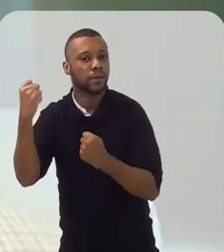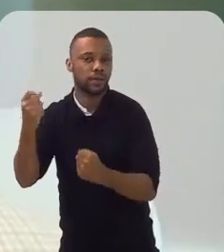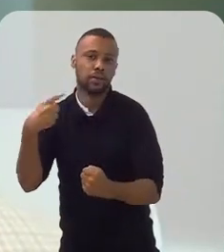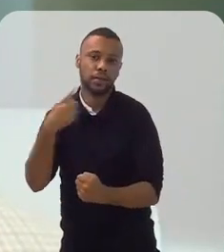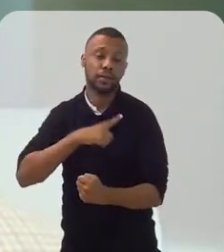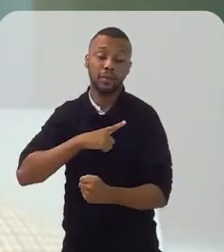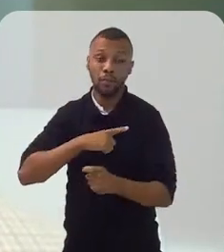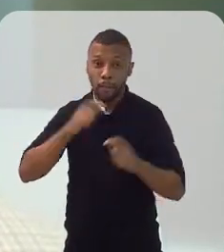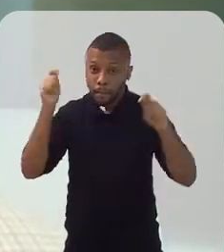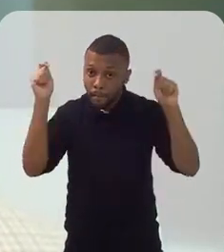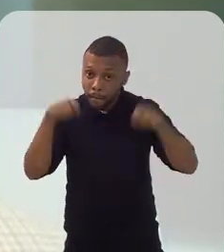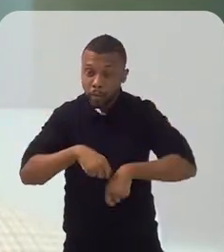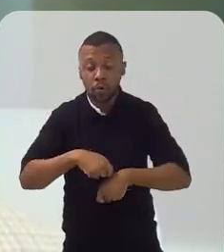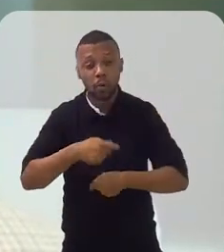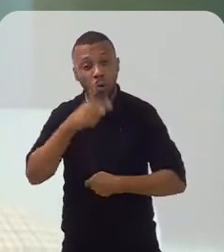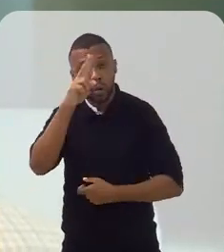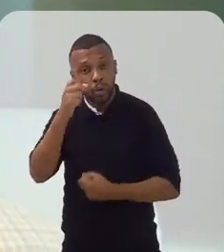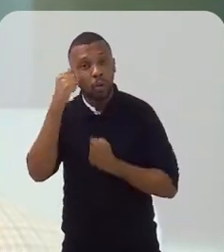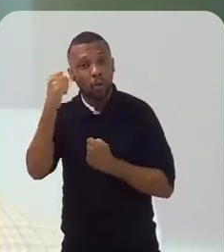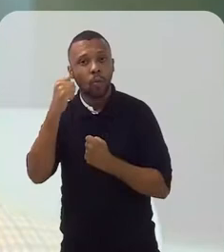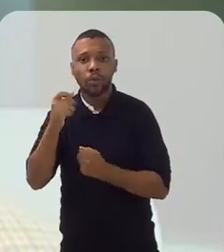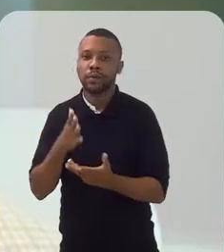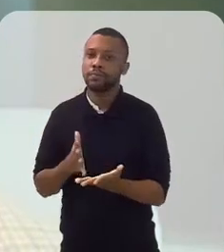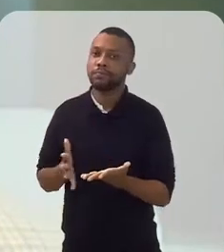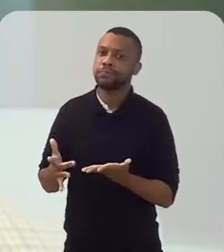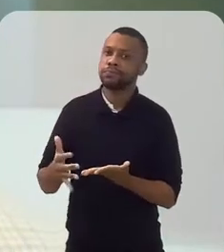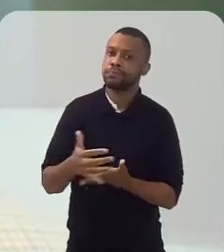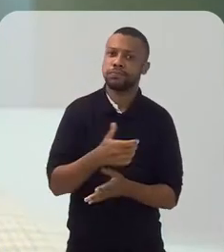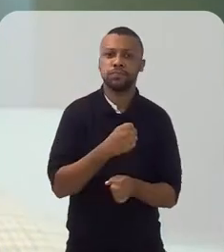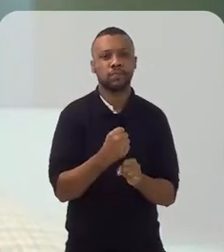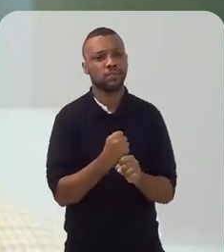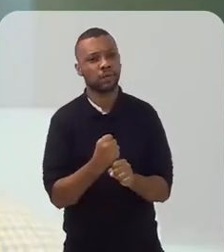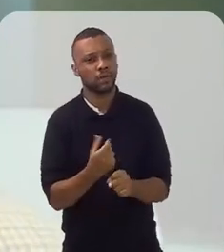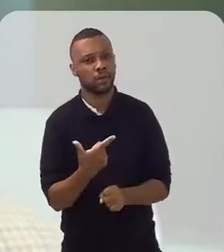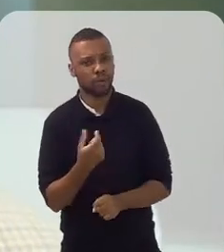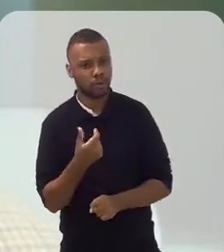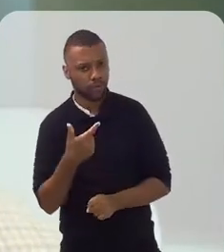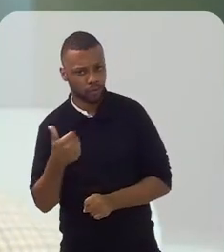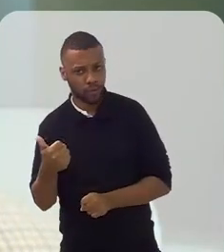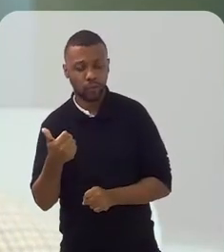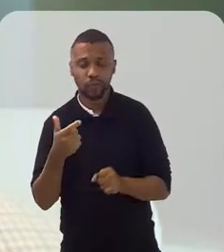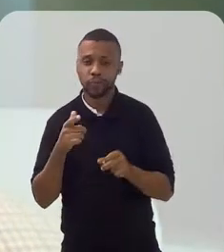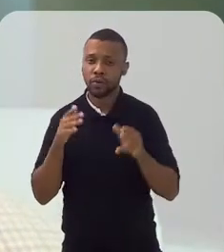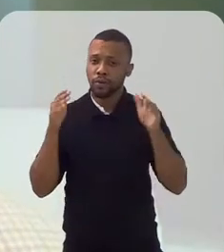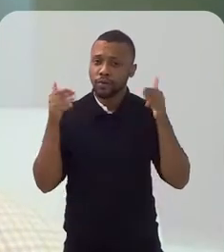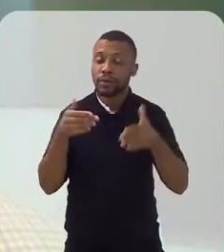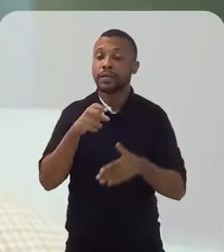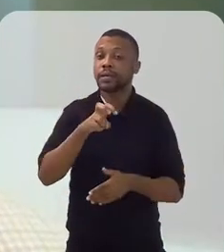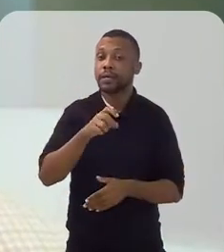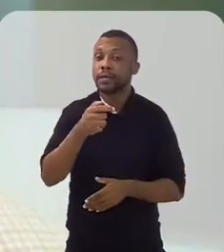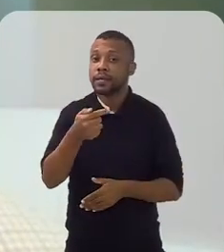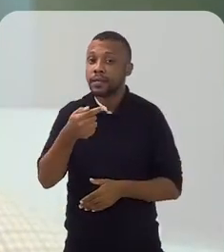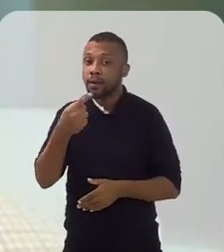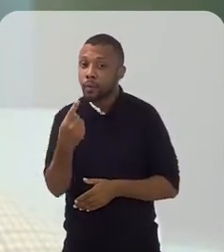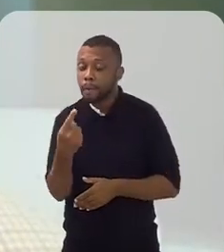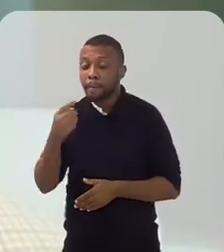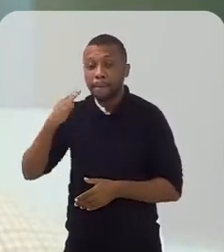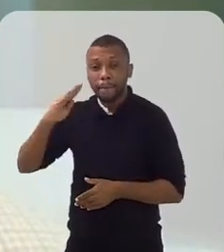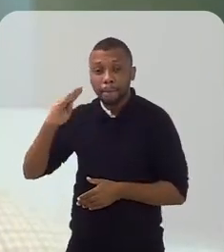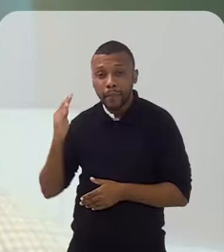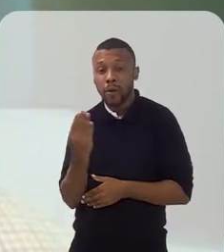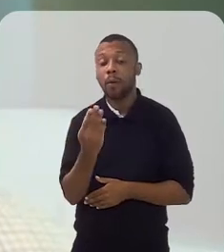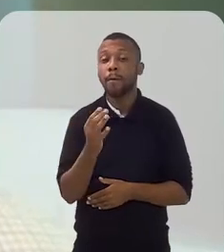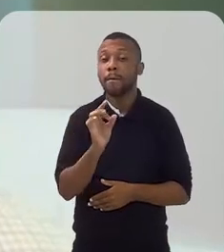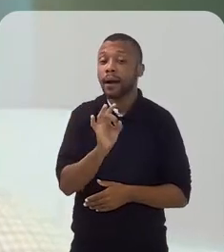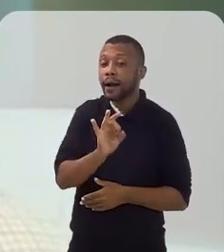um potencial de arrecadação em 2021 de 571 milhões para cada um